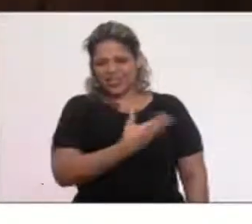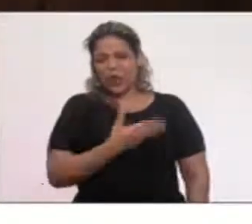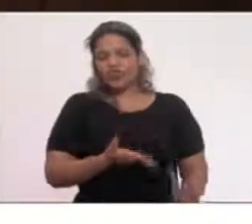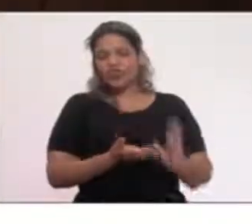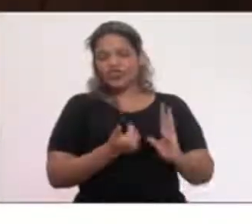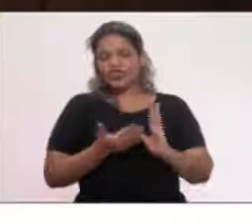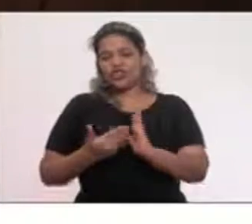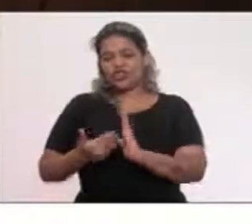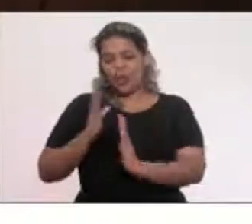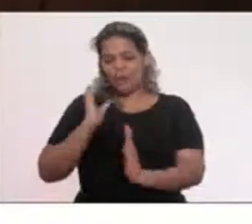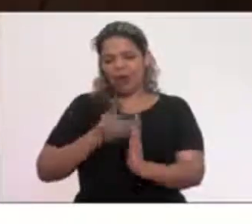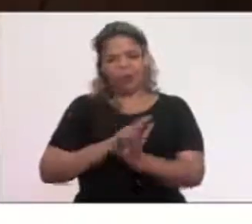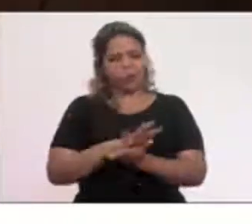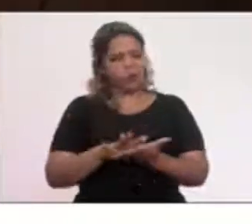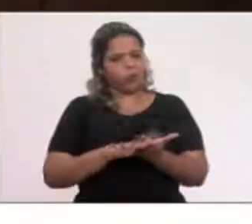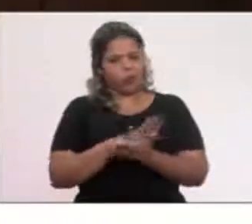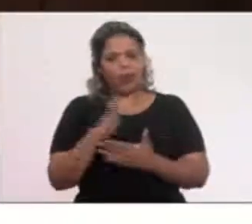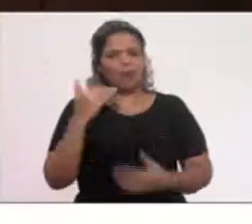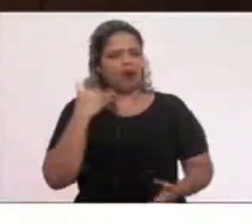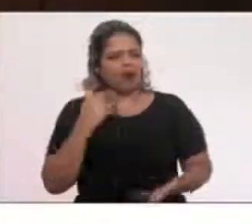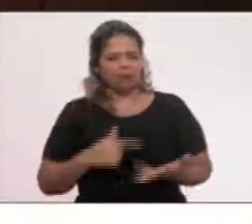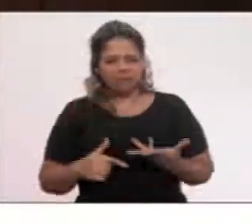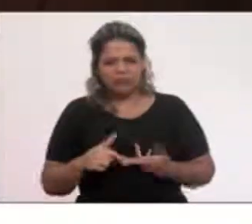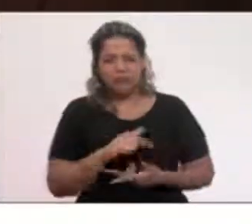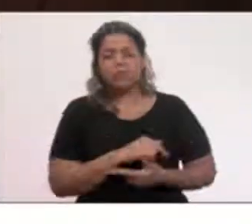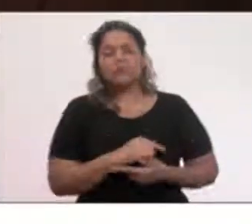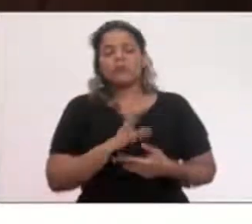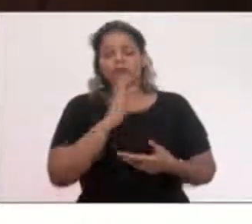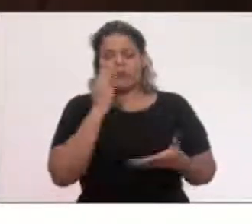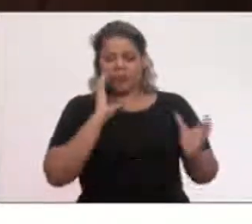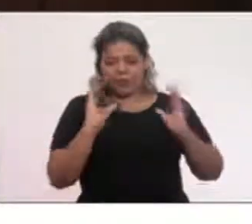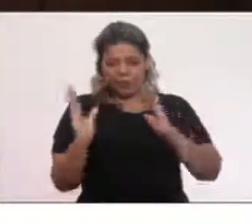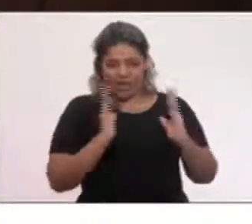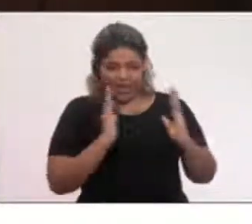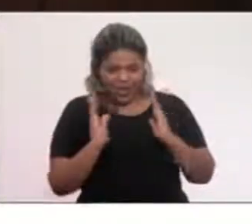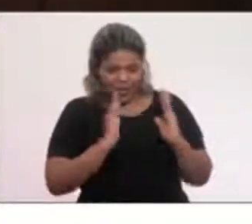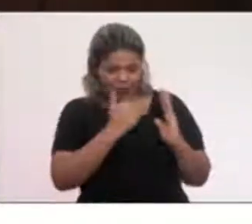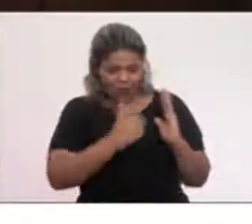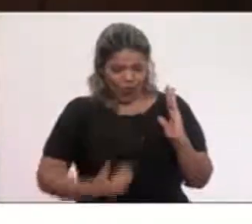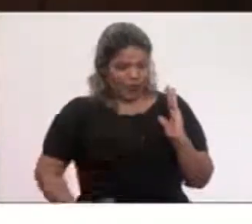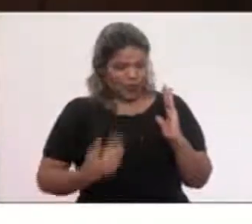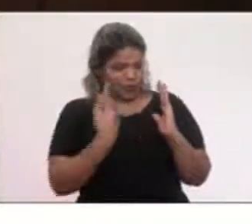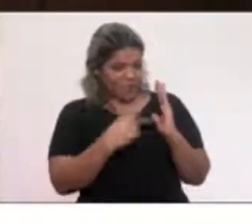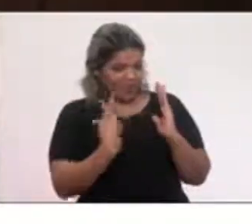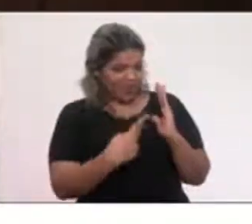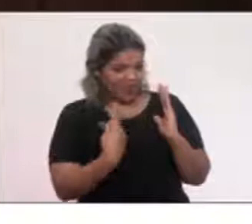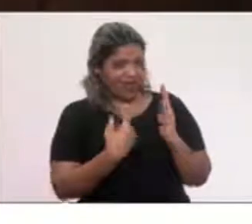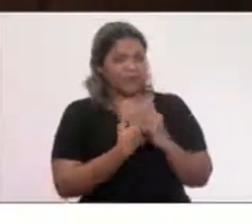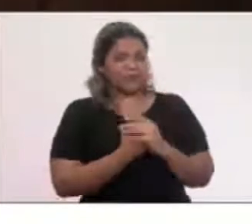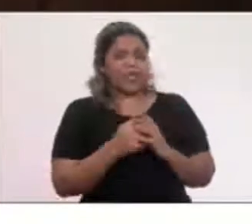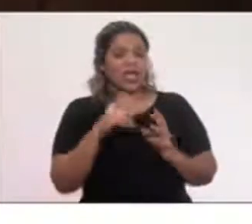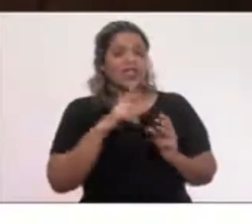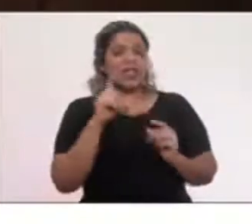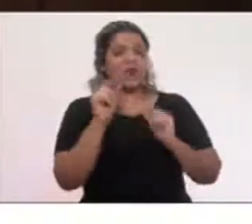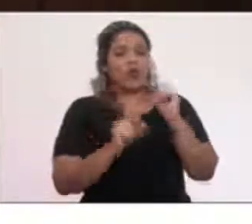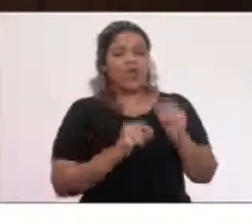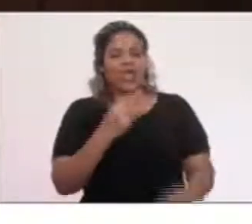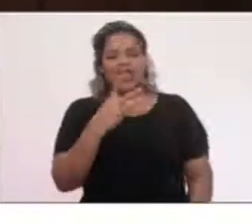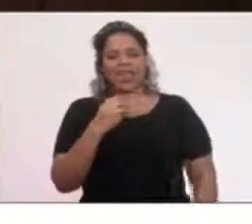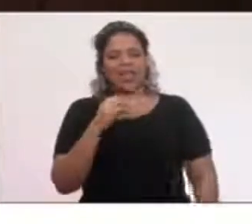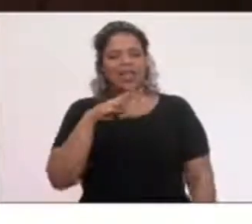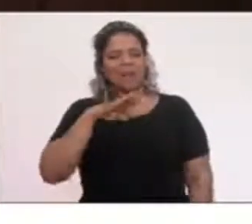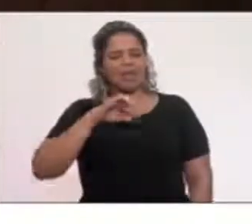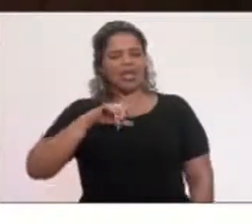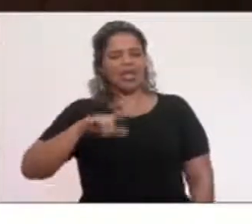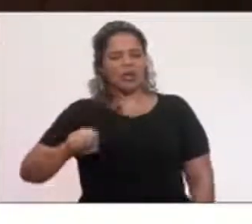isenções fiscais, que durante os períodos de seu governo contraiu mais de 30